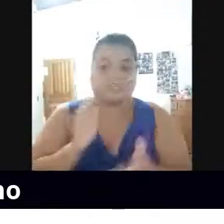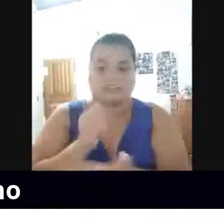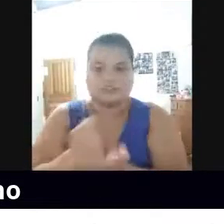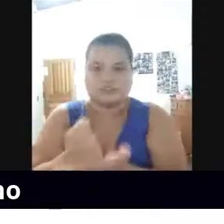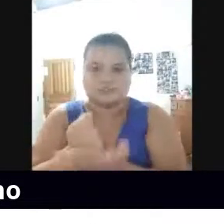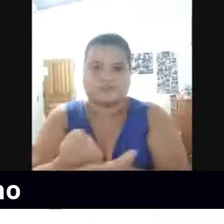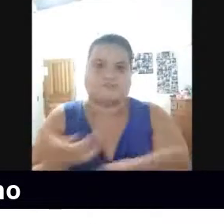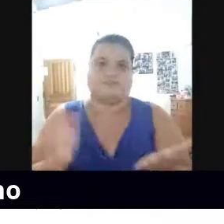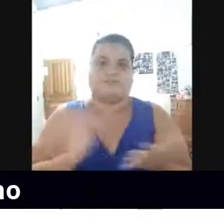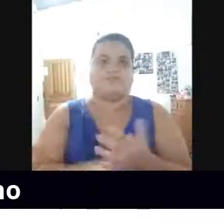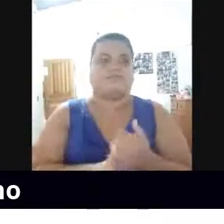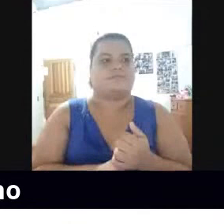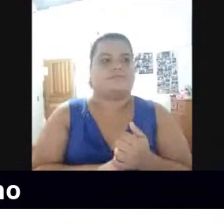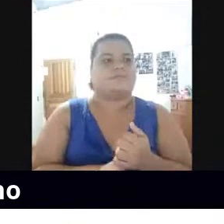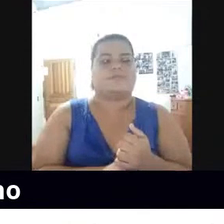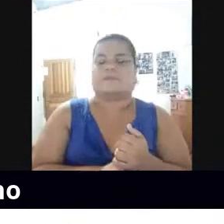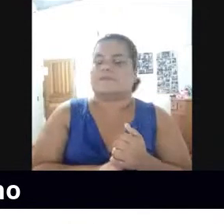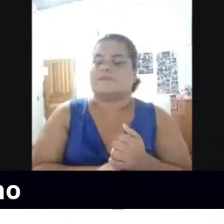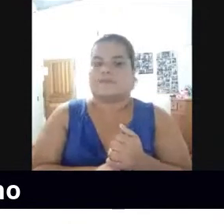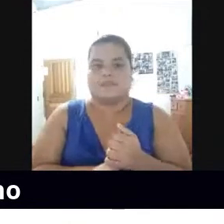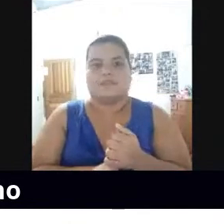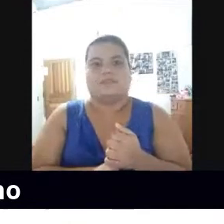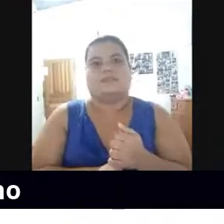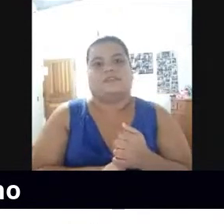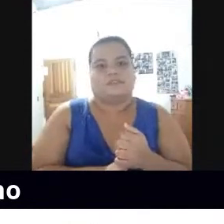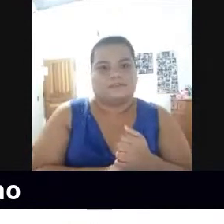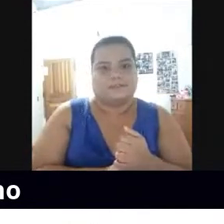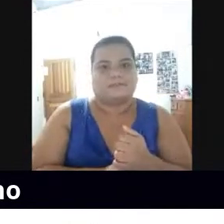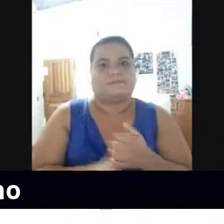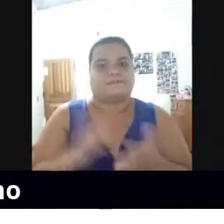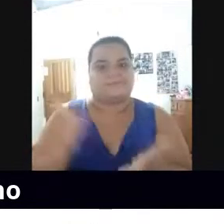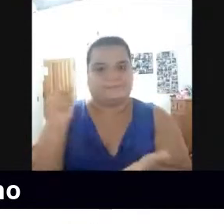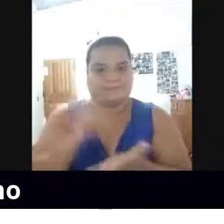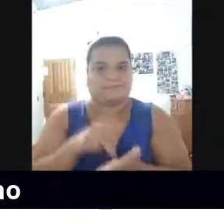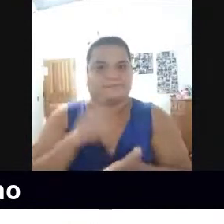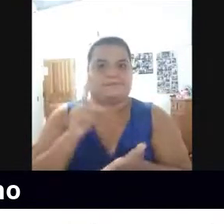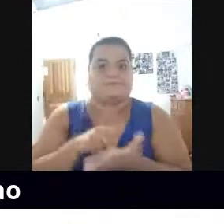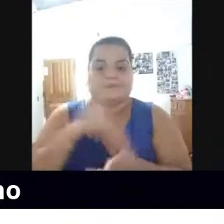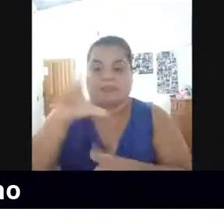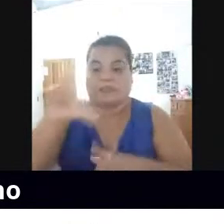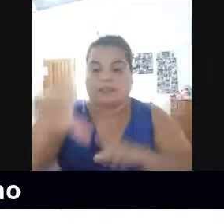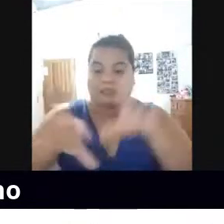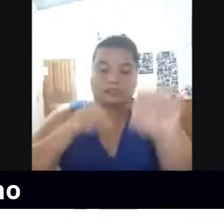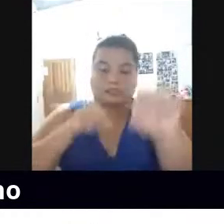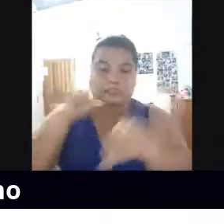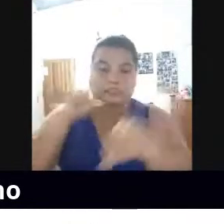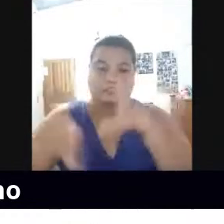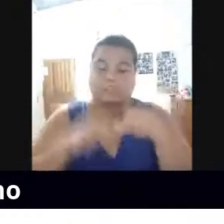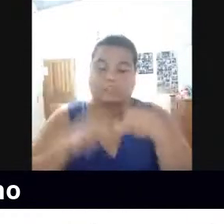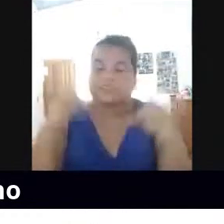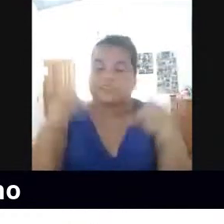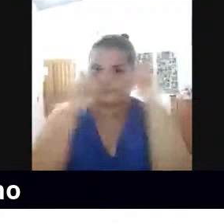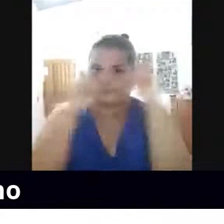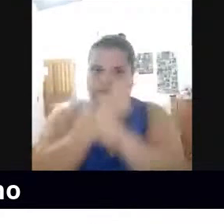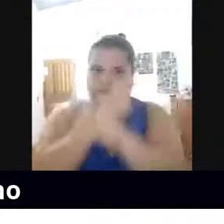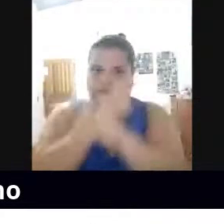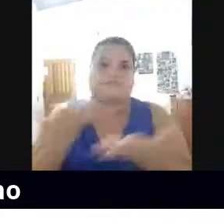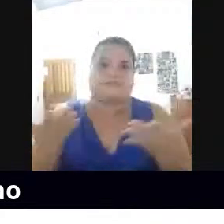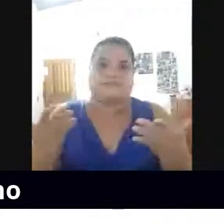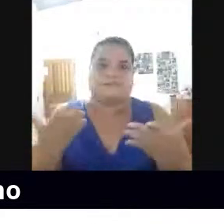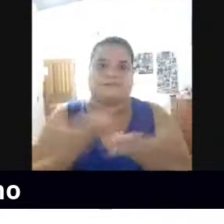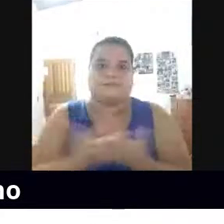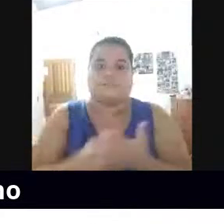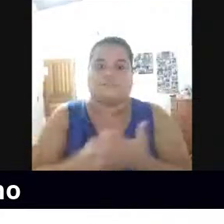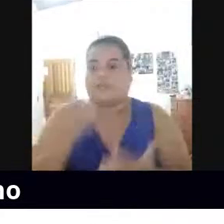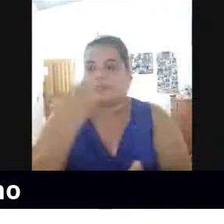Excelente, Fernanda. Essa é a realidade mesmo. Seletividade é muito presente. A dificuldade é grande, como eu disse, tanto para a criança quanto para a família.